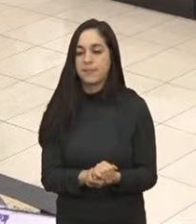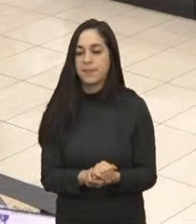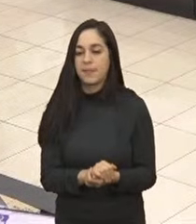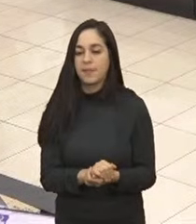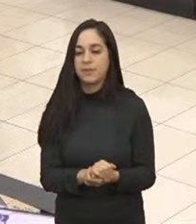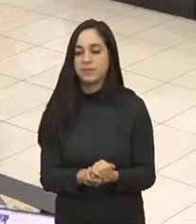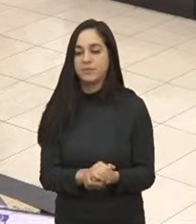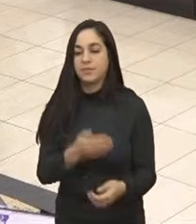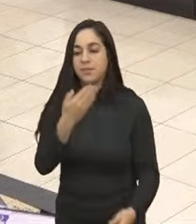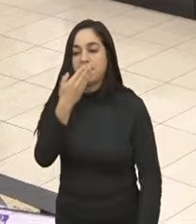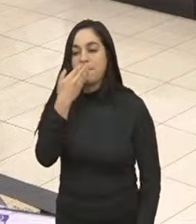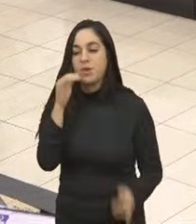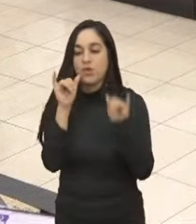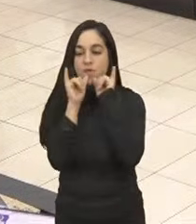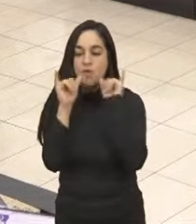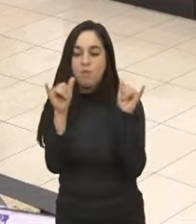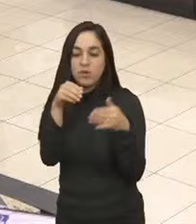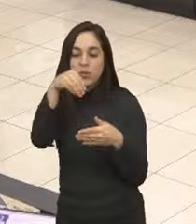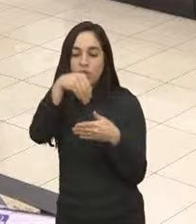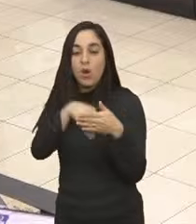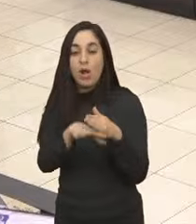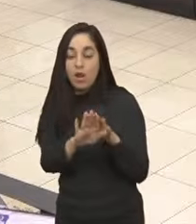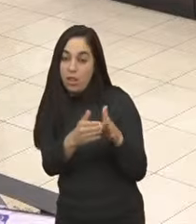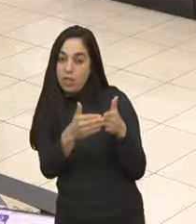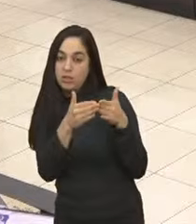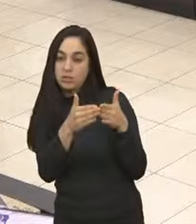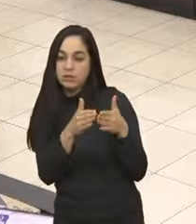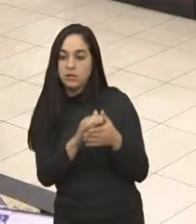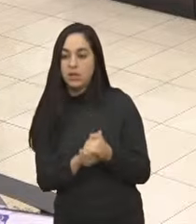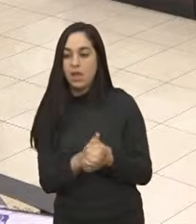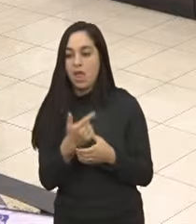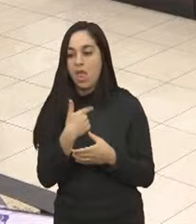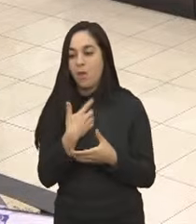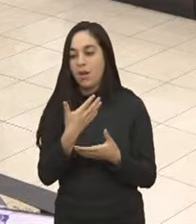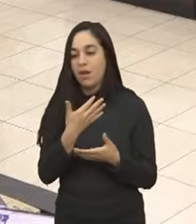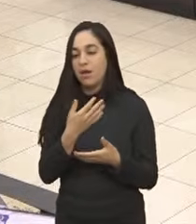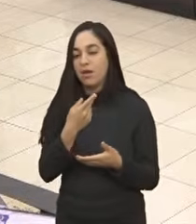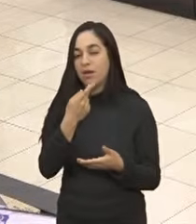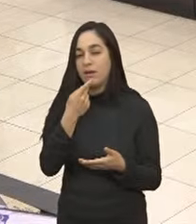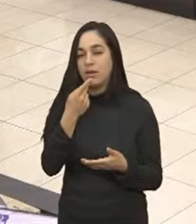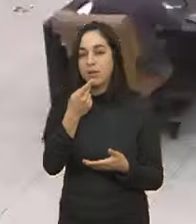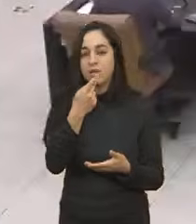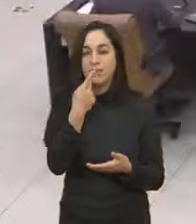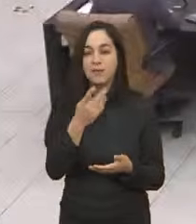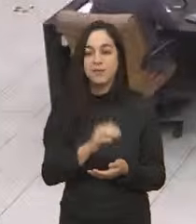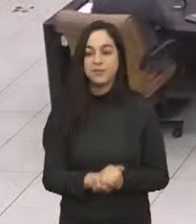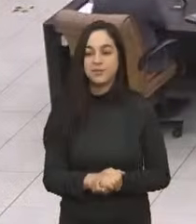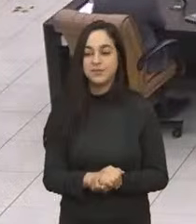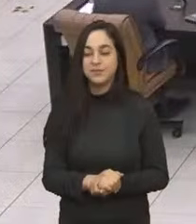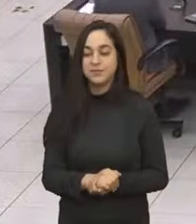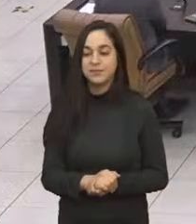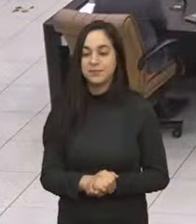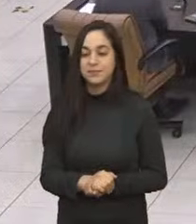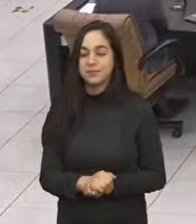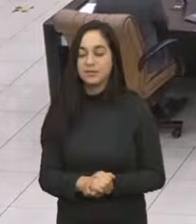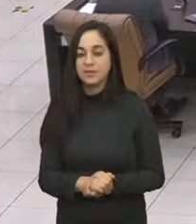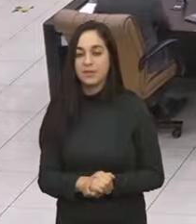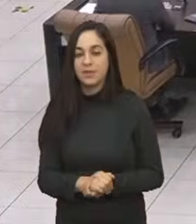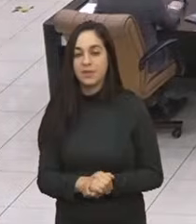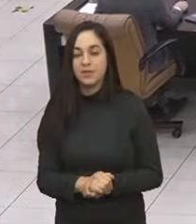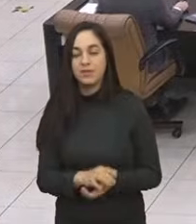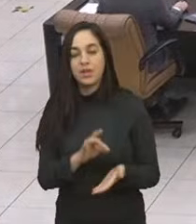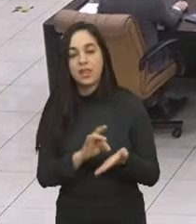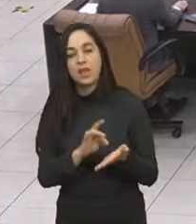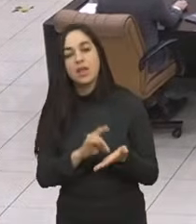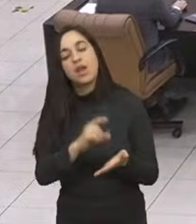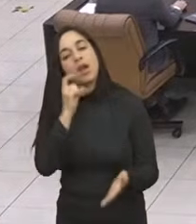Pedindo informações em votação. Espera aí, senhor presidente, também fazer comentário. Na verdade, Gabriel, eu acho que o que a gente